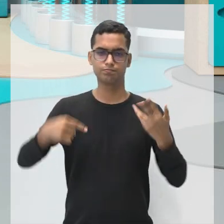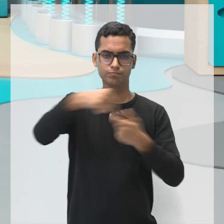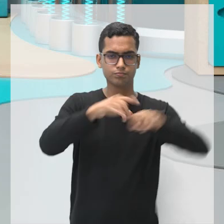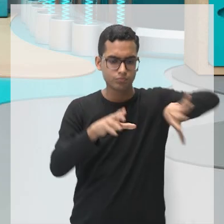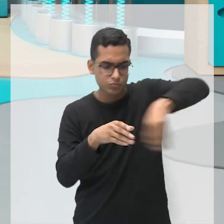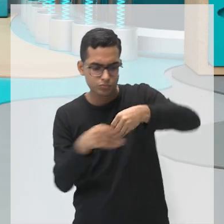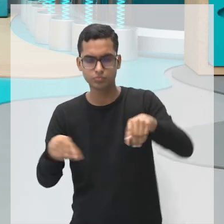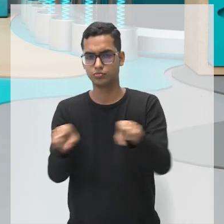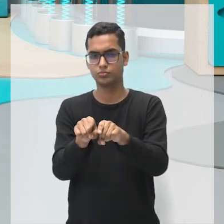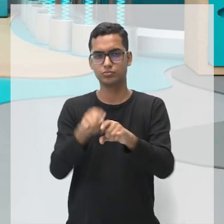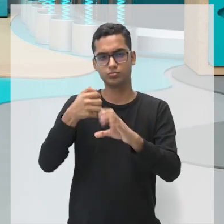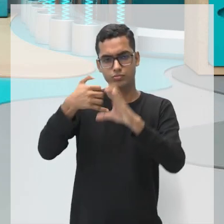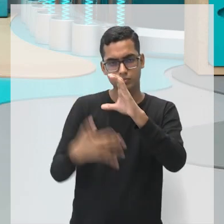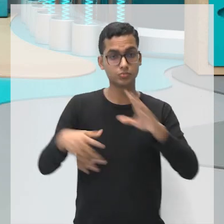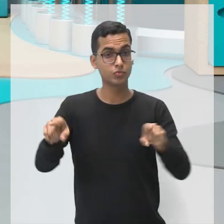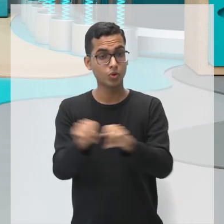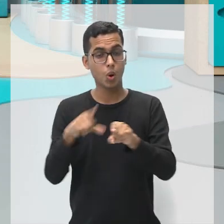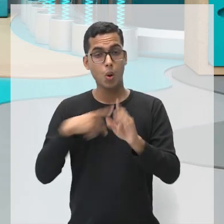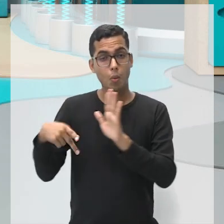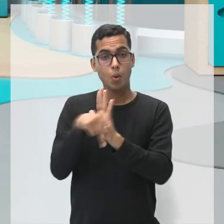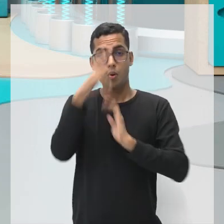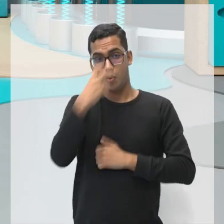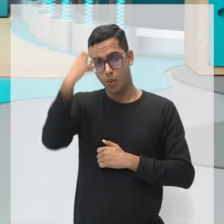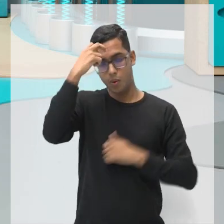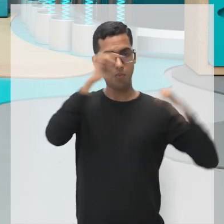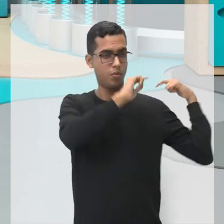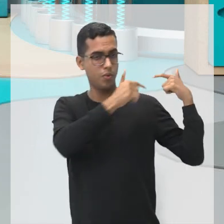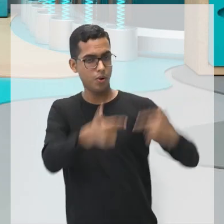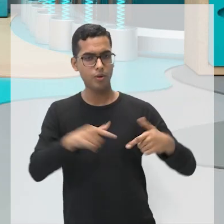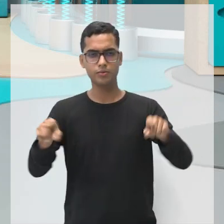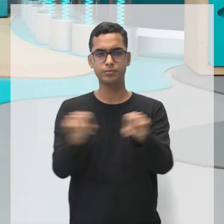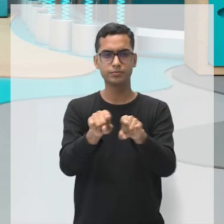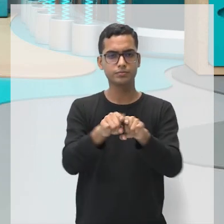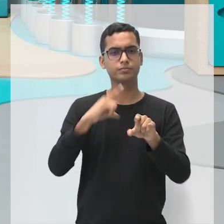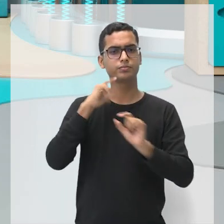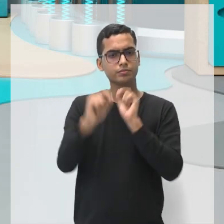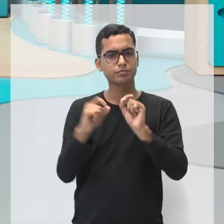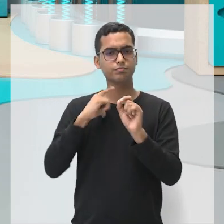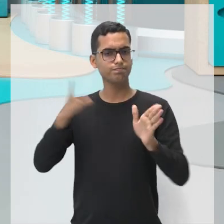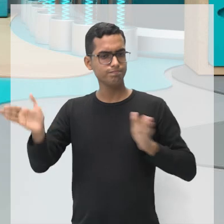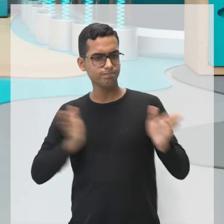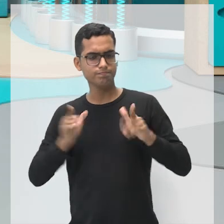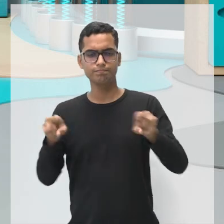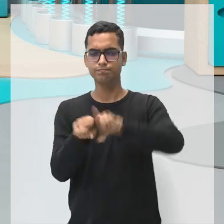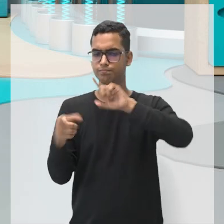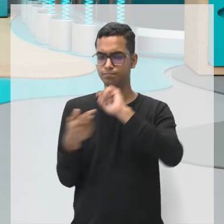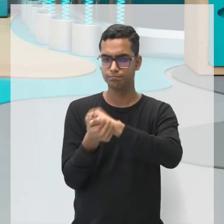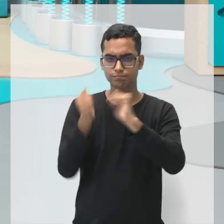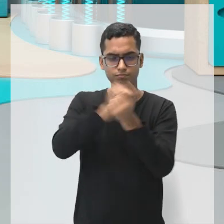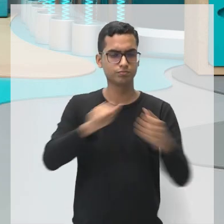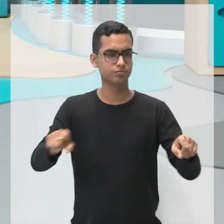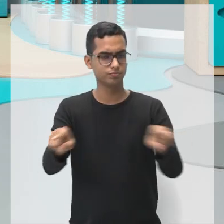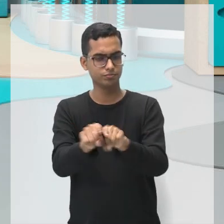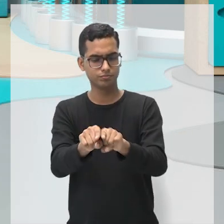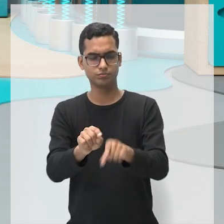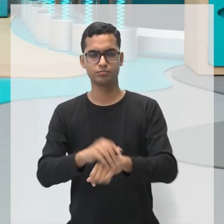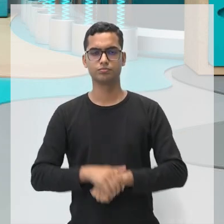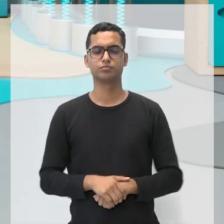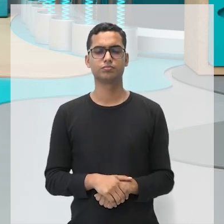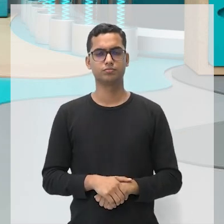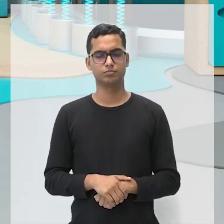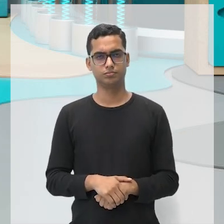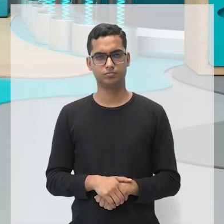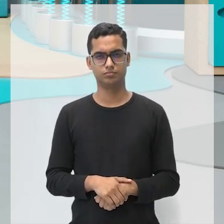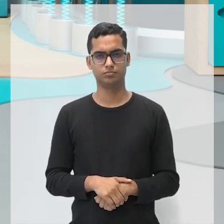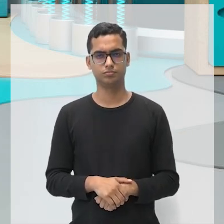alguns elementos locais, outros próprios da cultura e da tradição, levando, claro, em consideração aspectos como